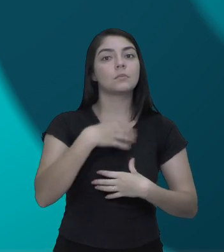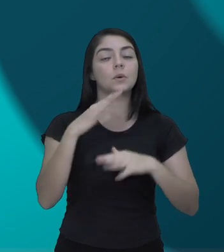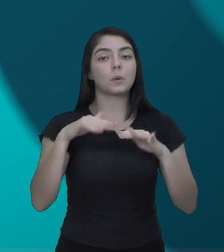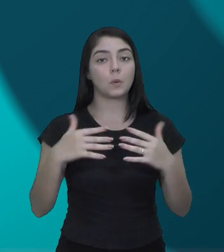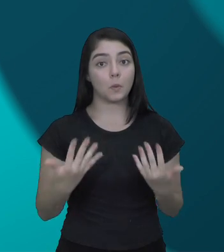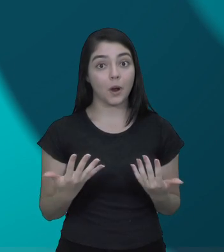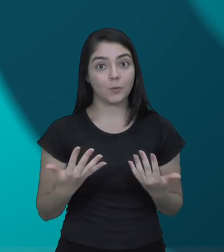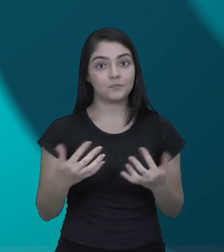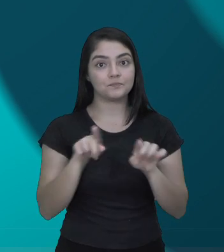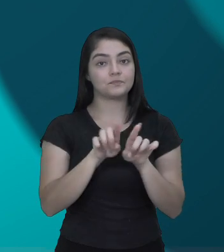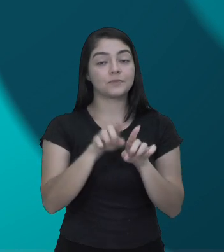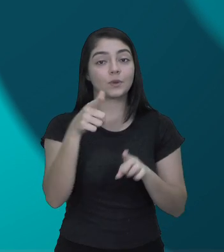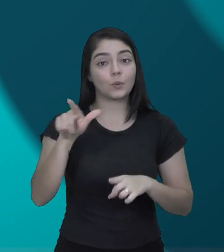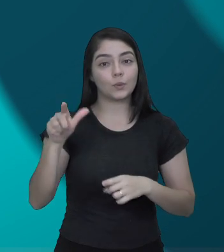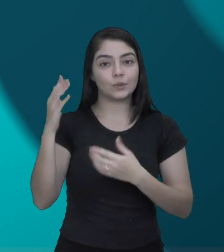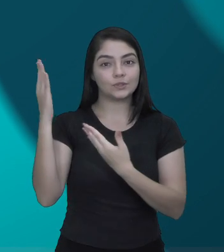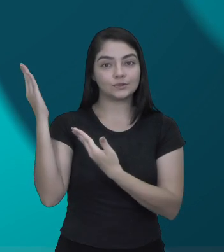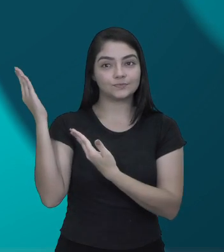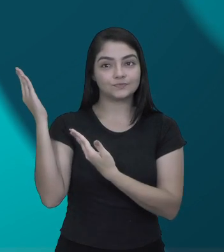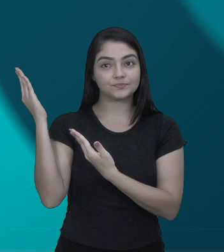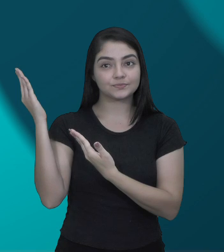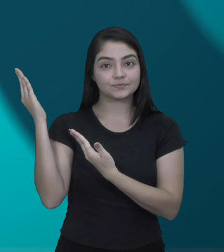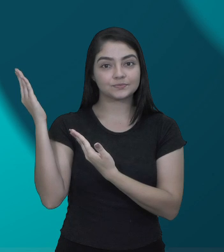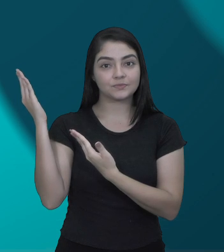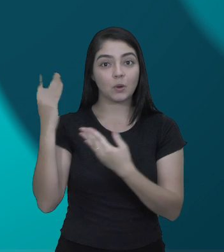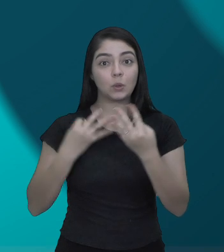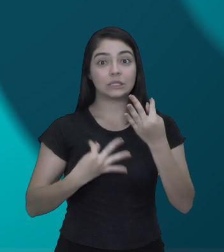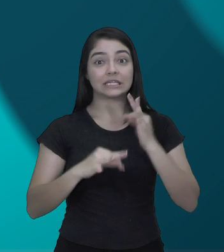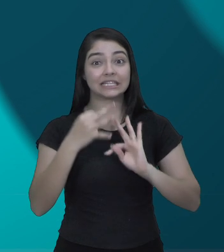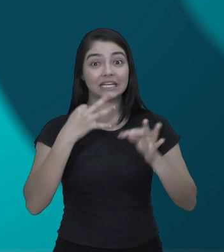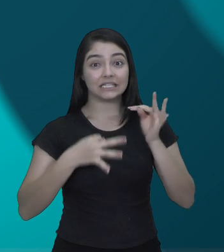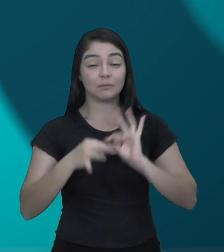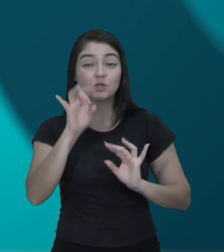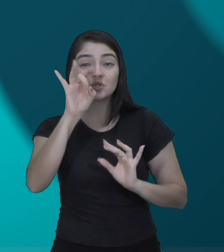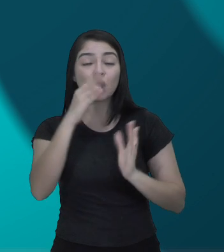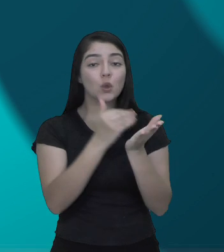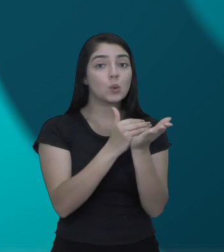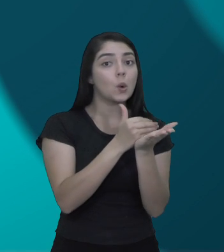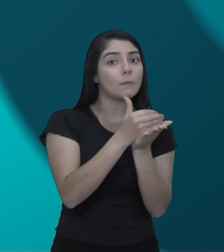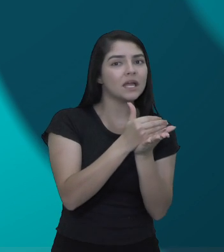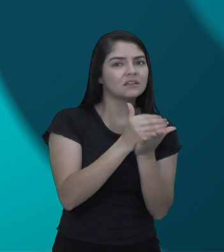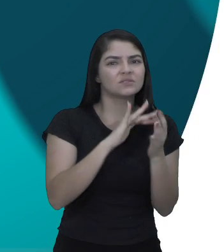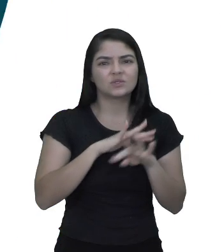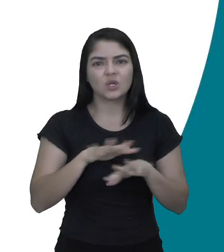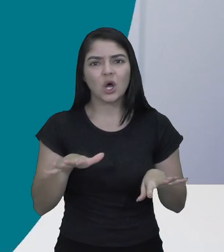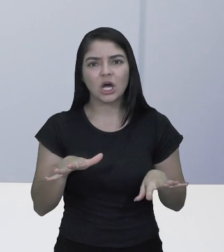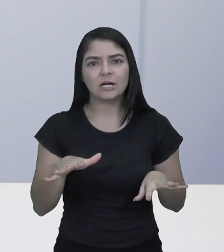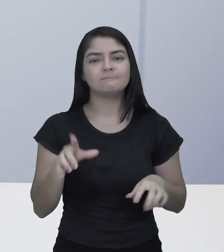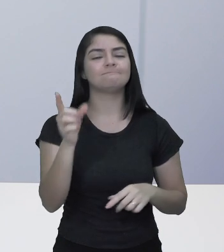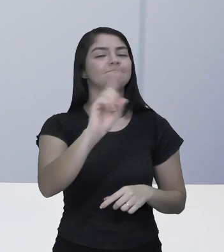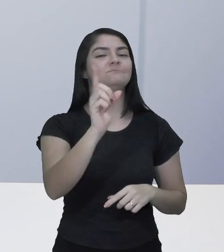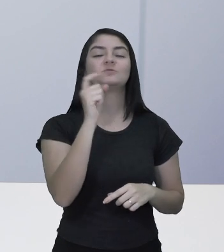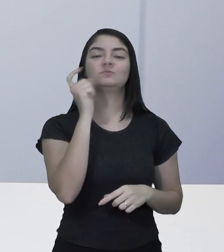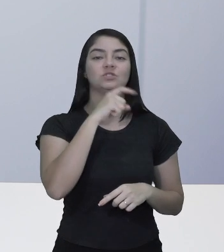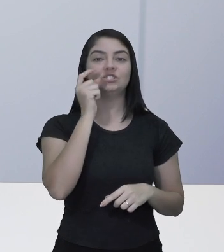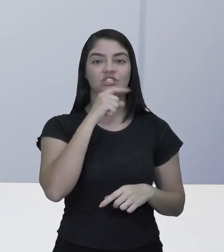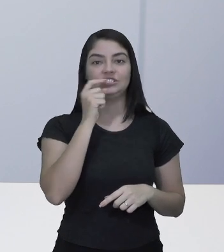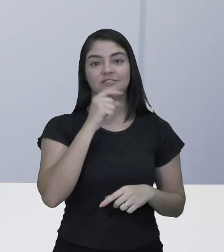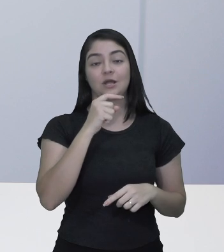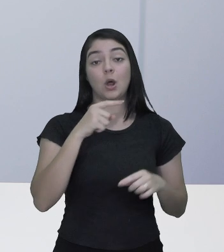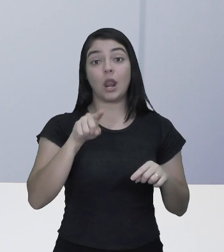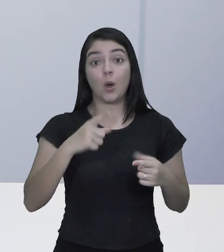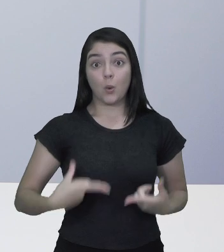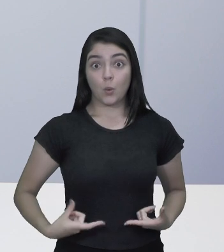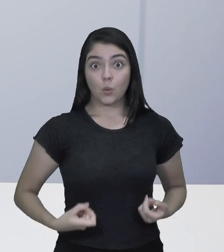O tratamento só pode ser feito no início da doença, ou seja, no estágio inicial. Mito: câncer de